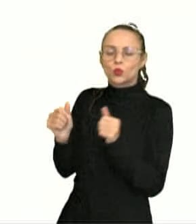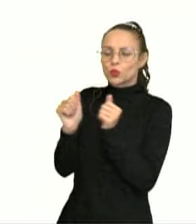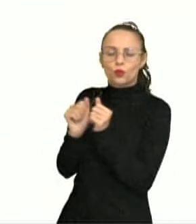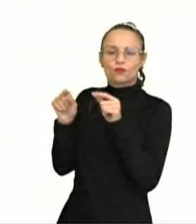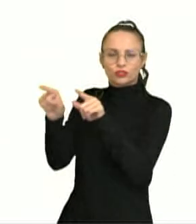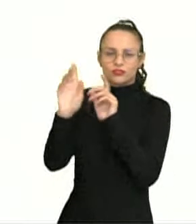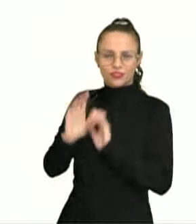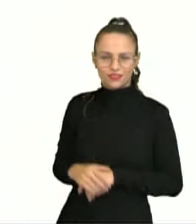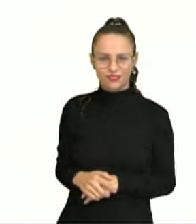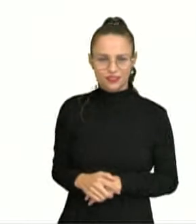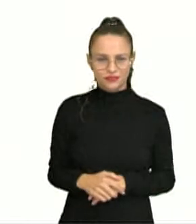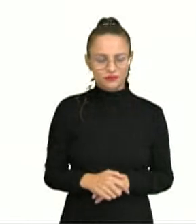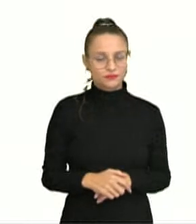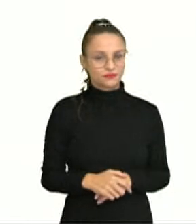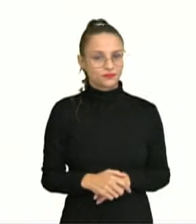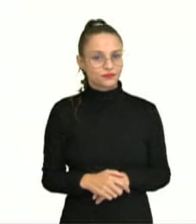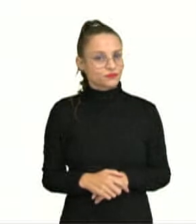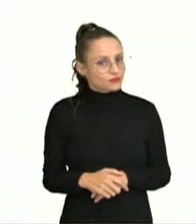você.